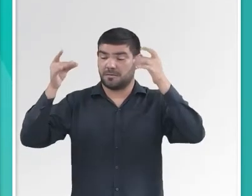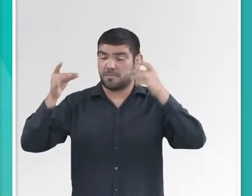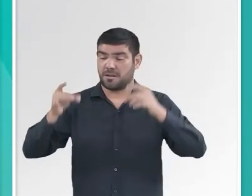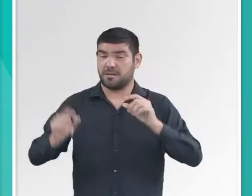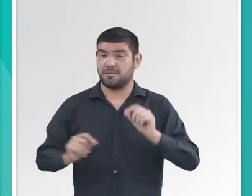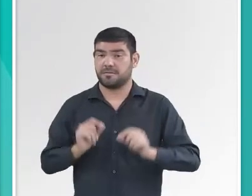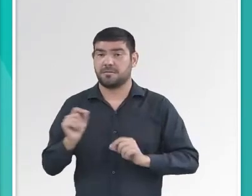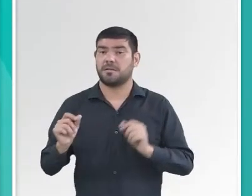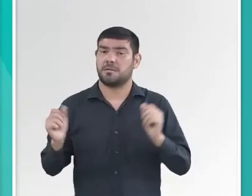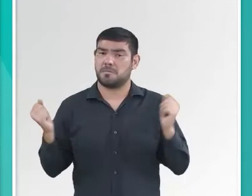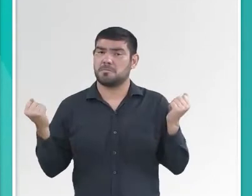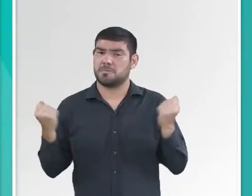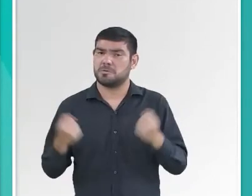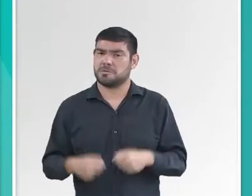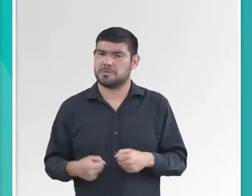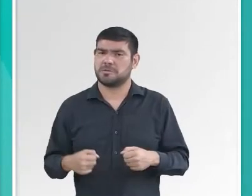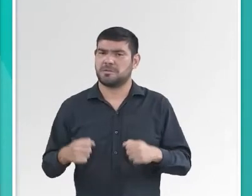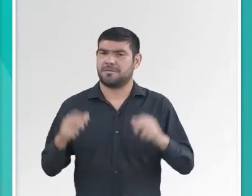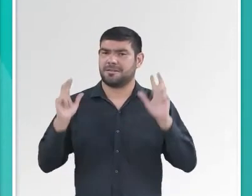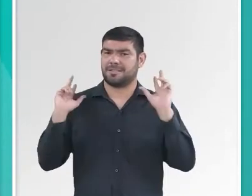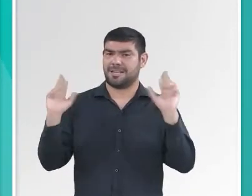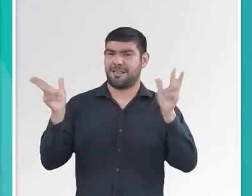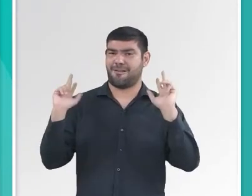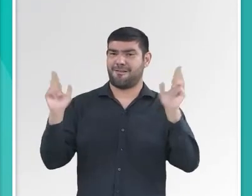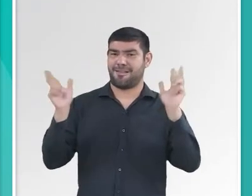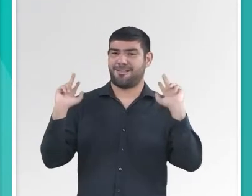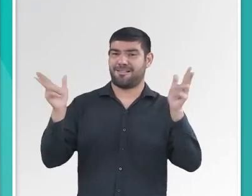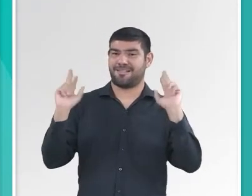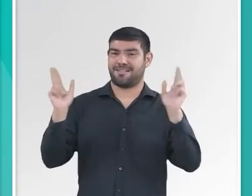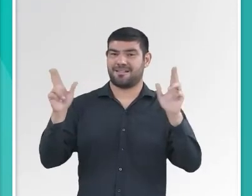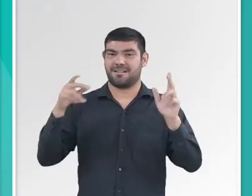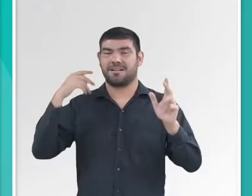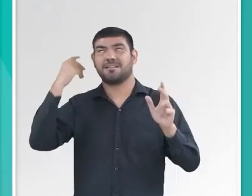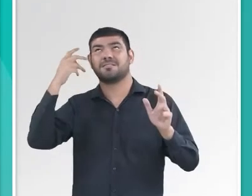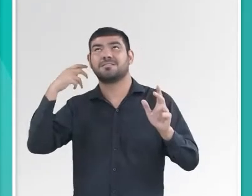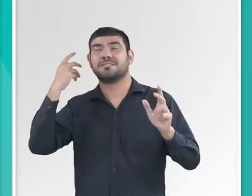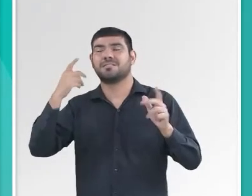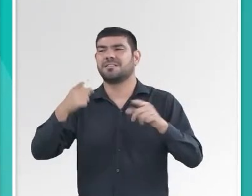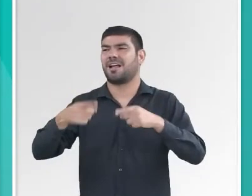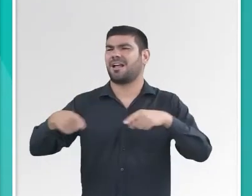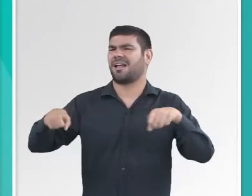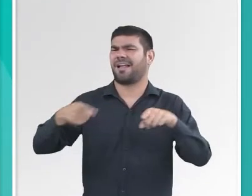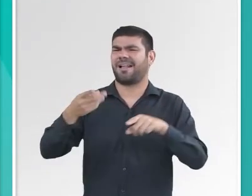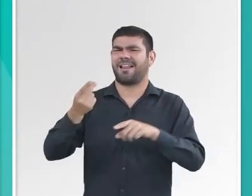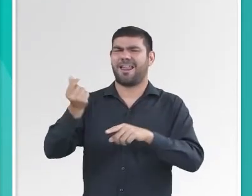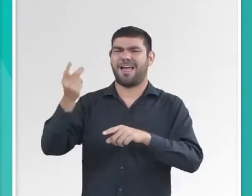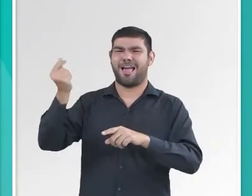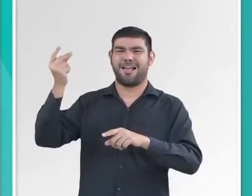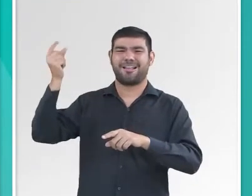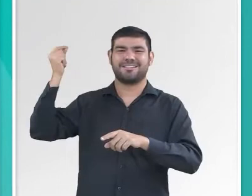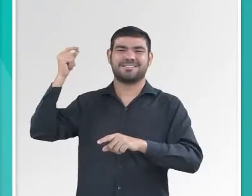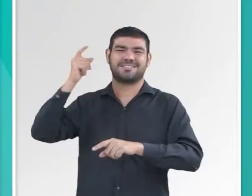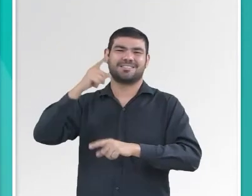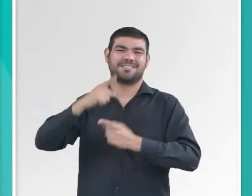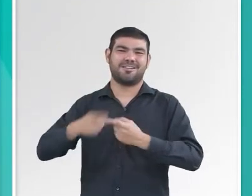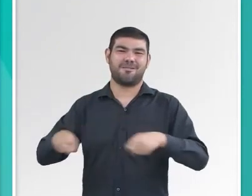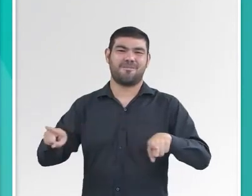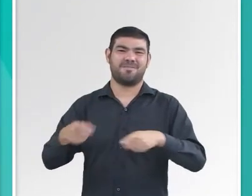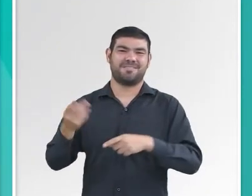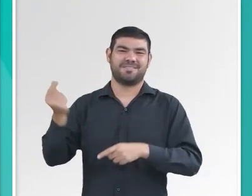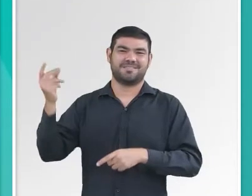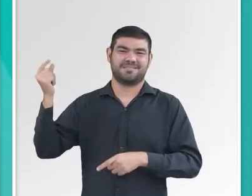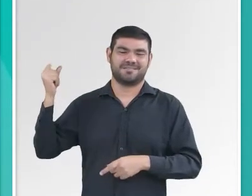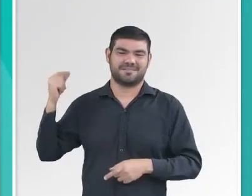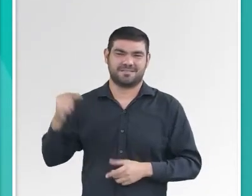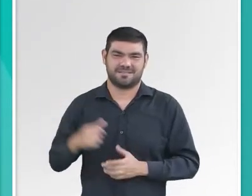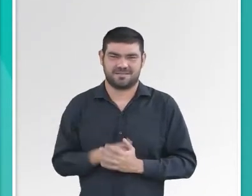é possível se divertir ao som de clássicos, certo? É